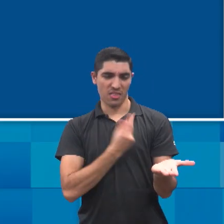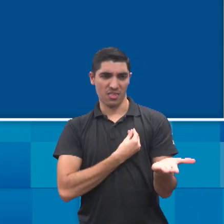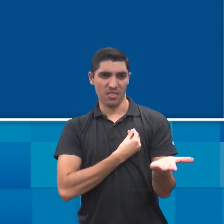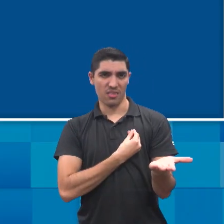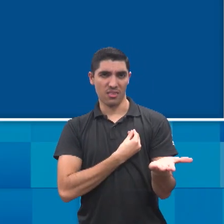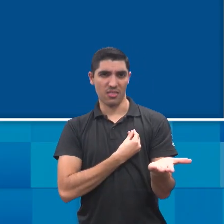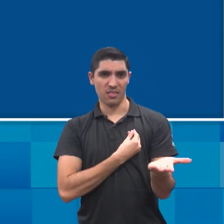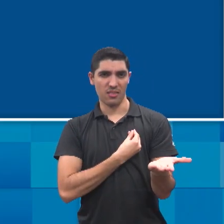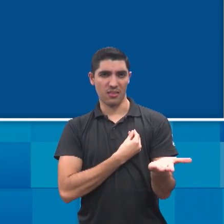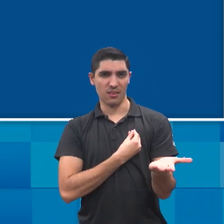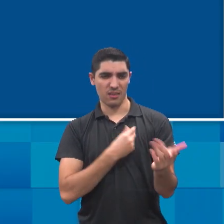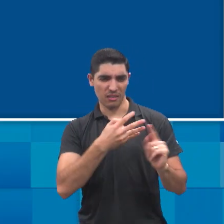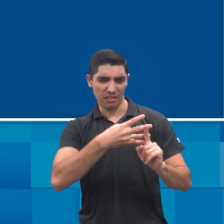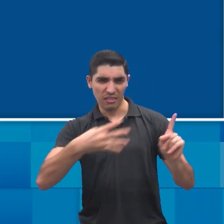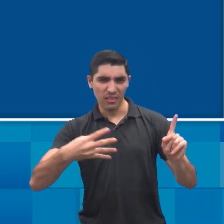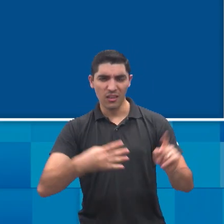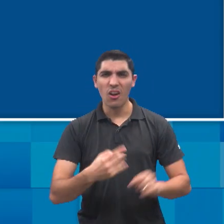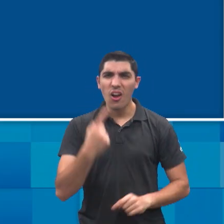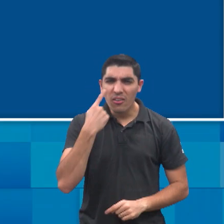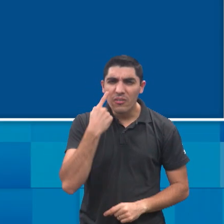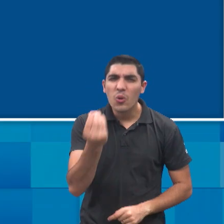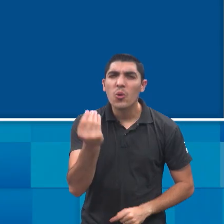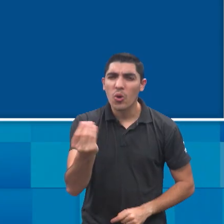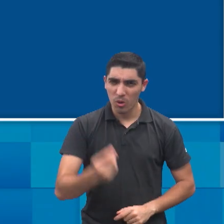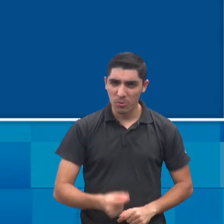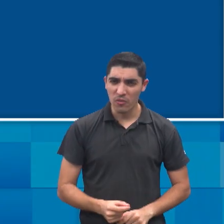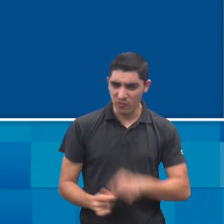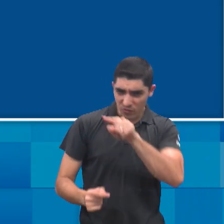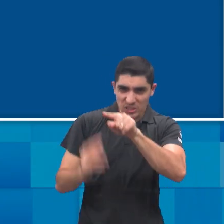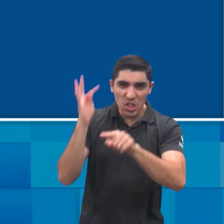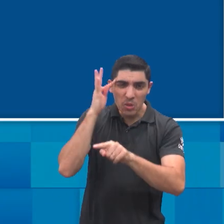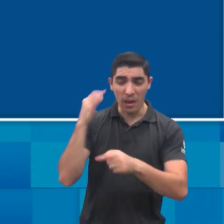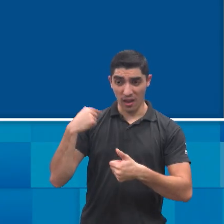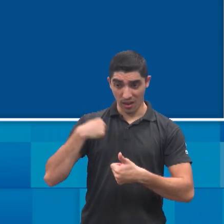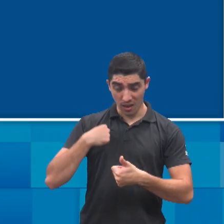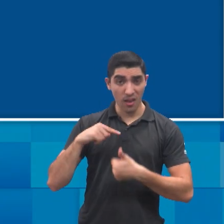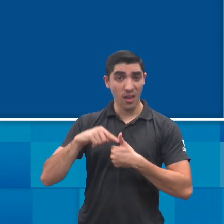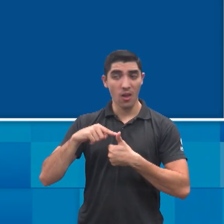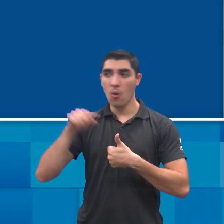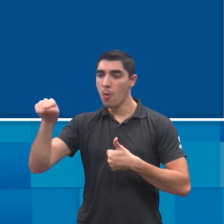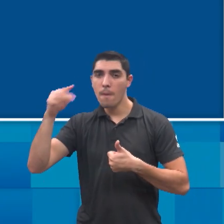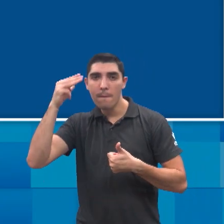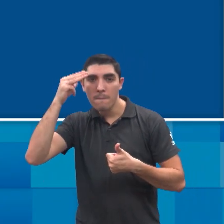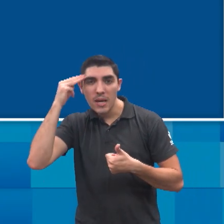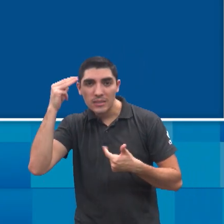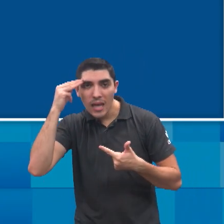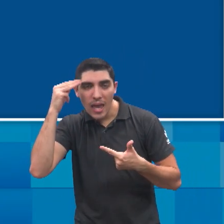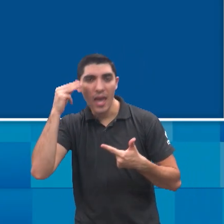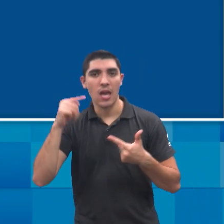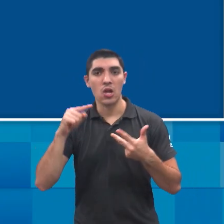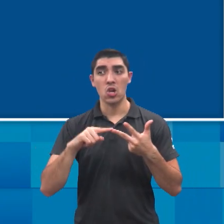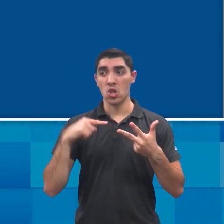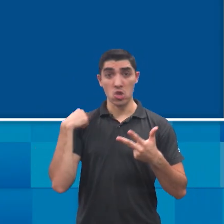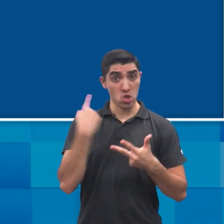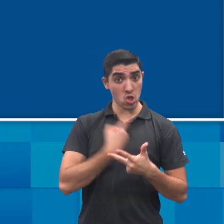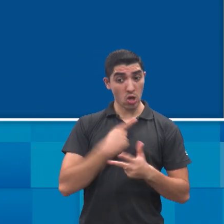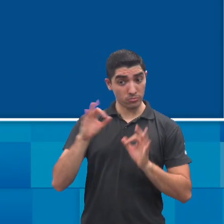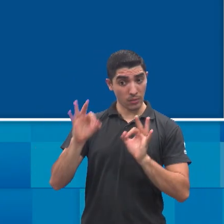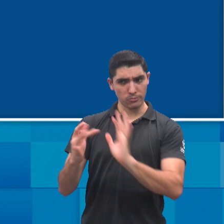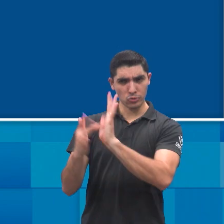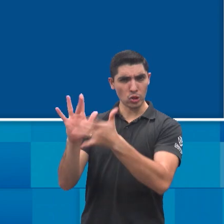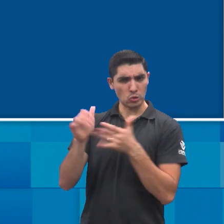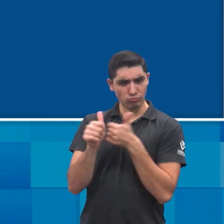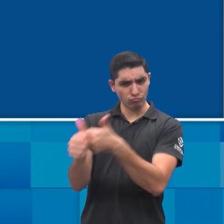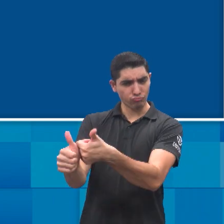eleitor, que o vereador Marcelo, que outros vereadores que são cristãos, evangélicos, estão se unindo